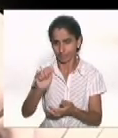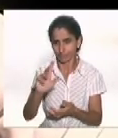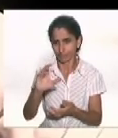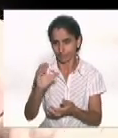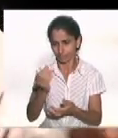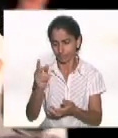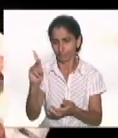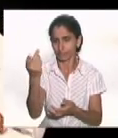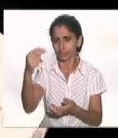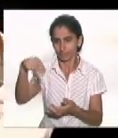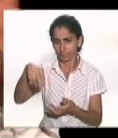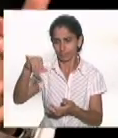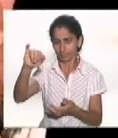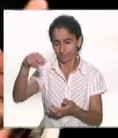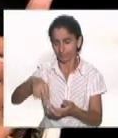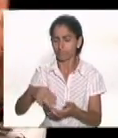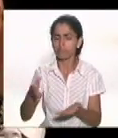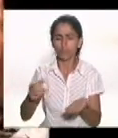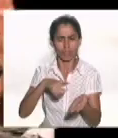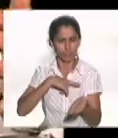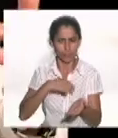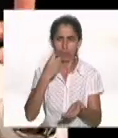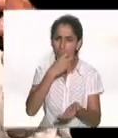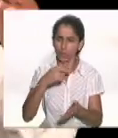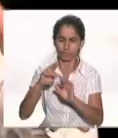boa dele, era Papa,